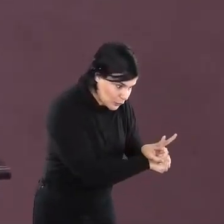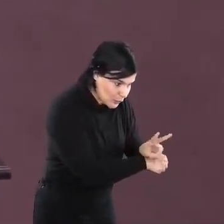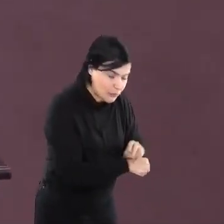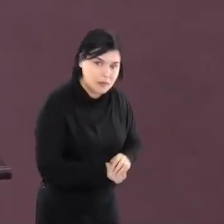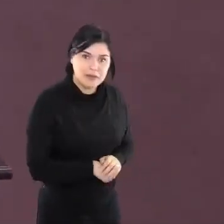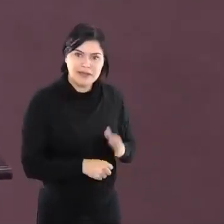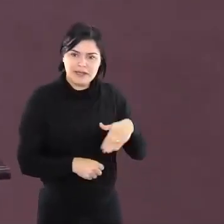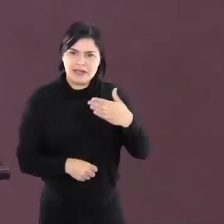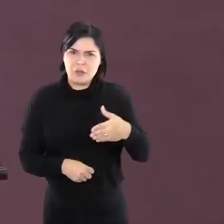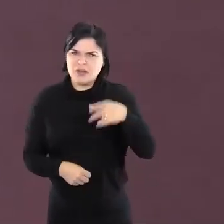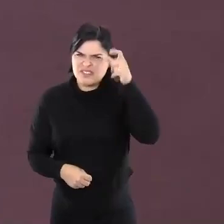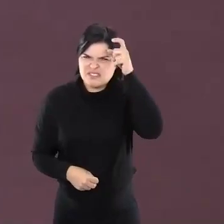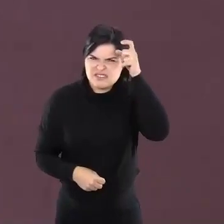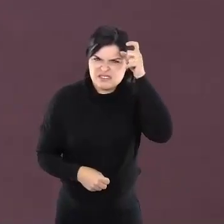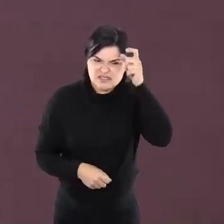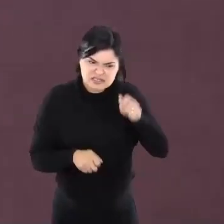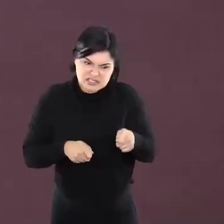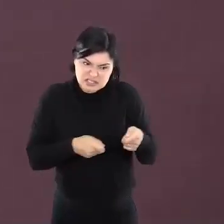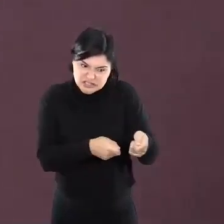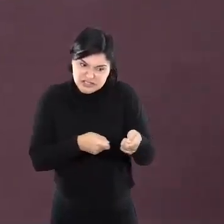maligno vem,